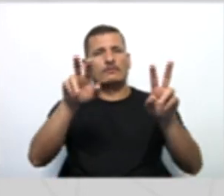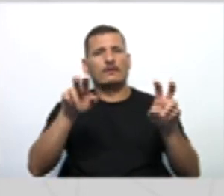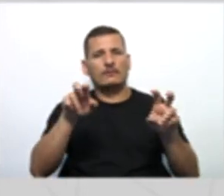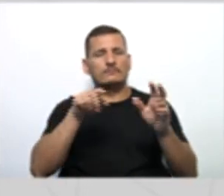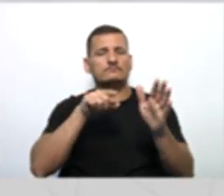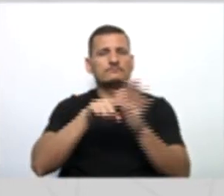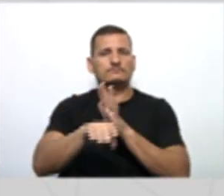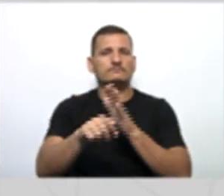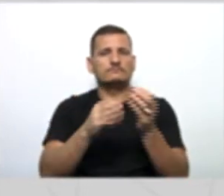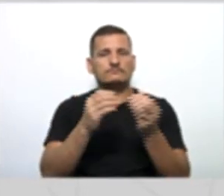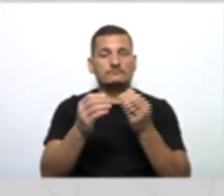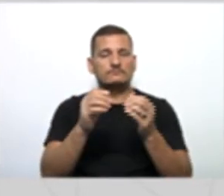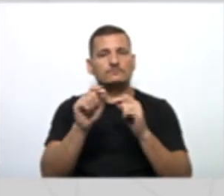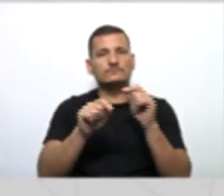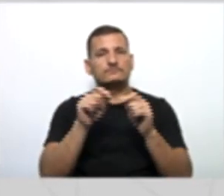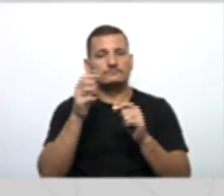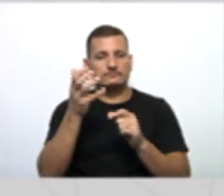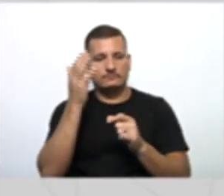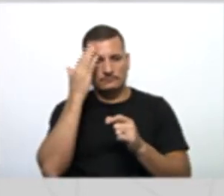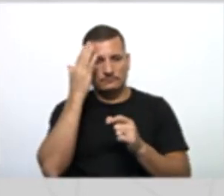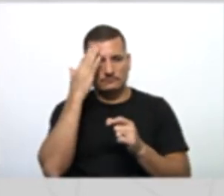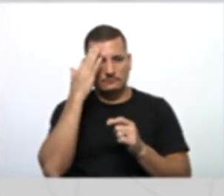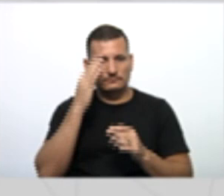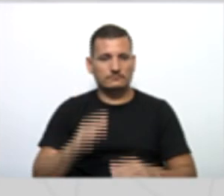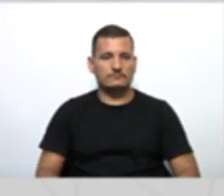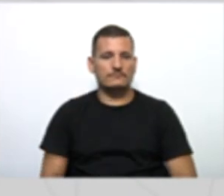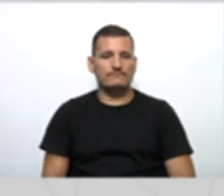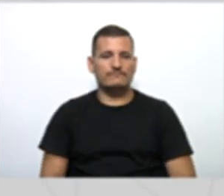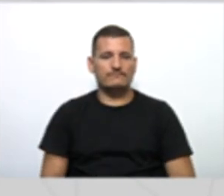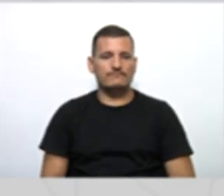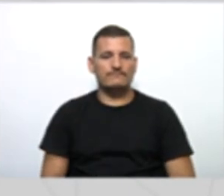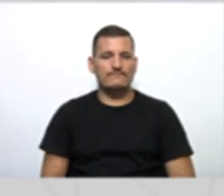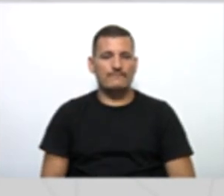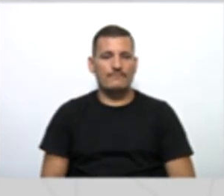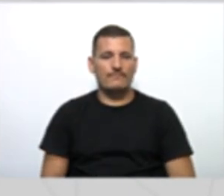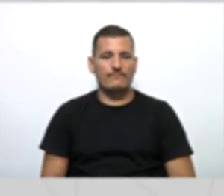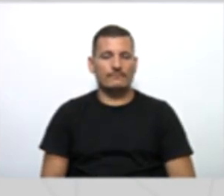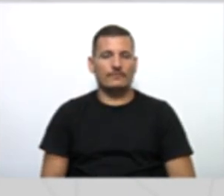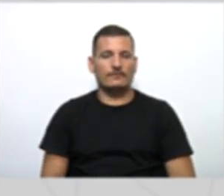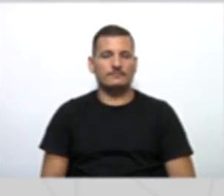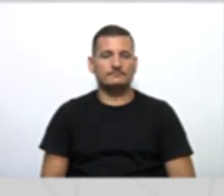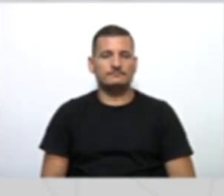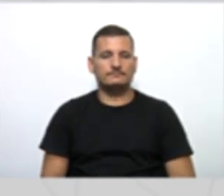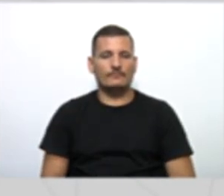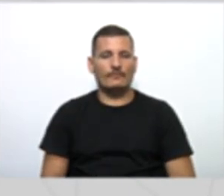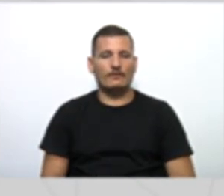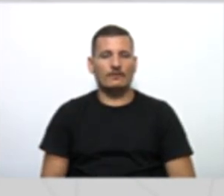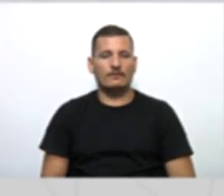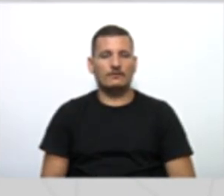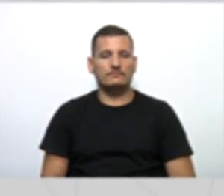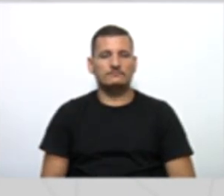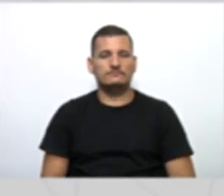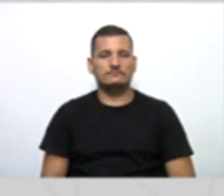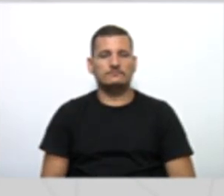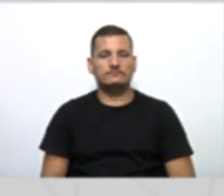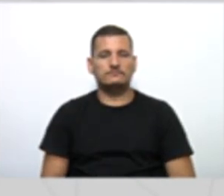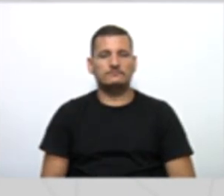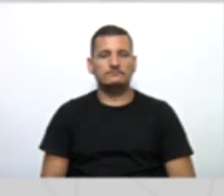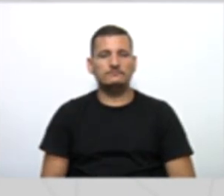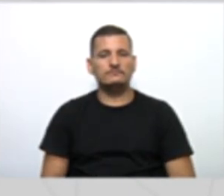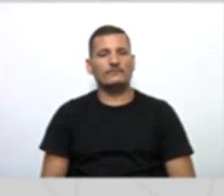O que eu quero saber? Queremos saber, no nosso caso, quais as contribuições